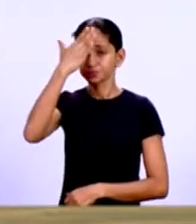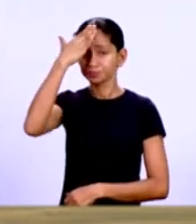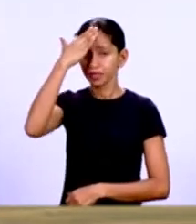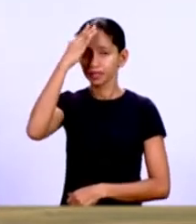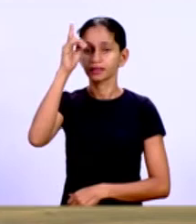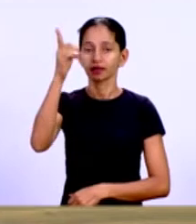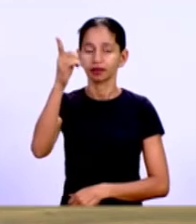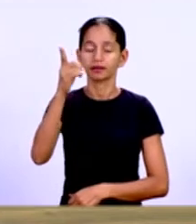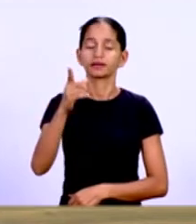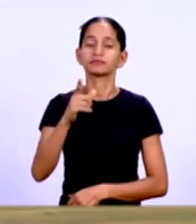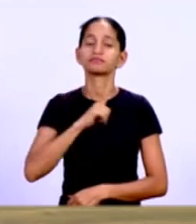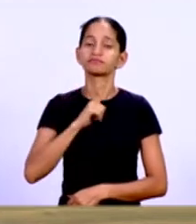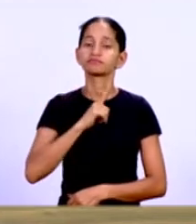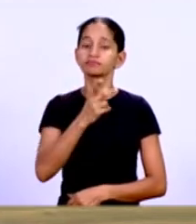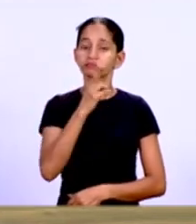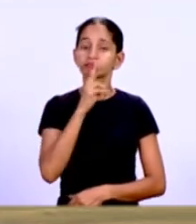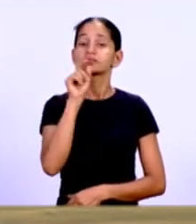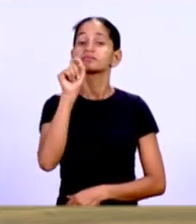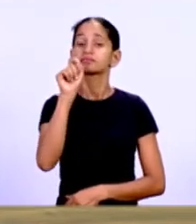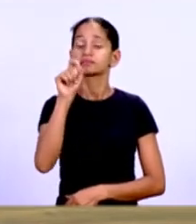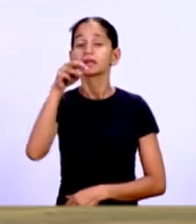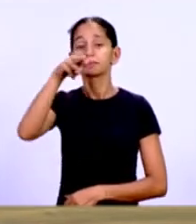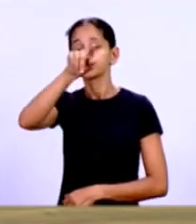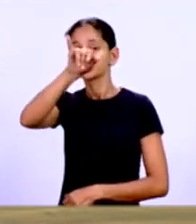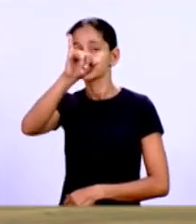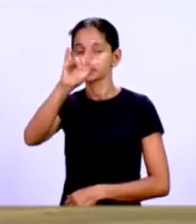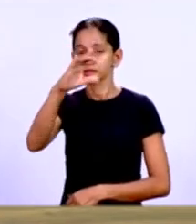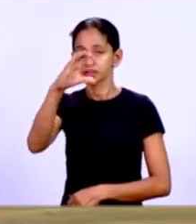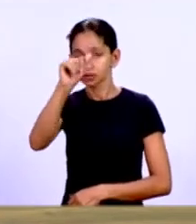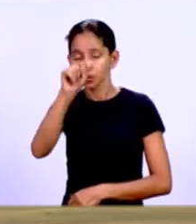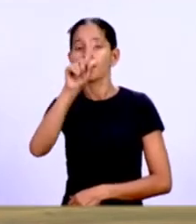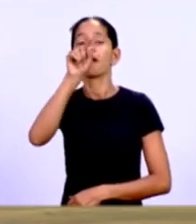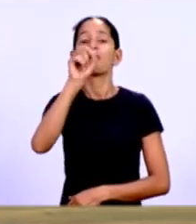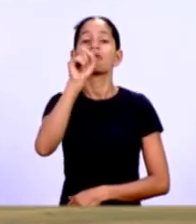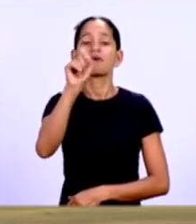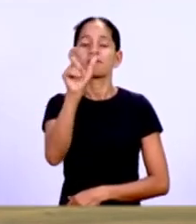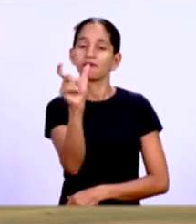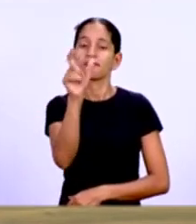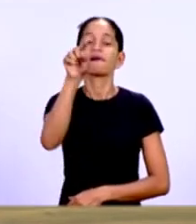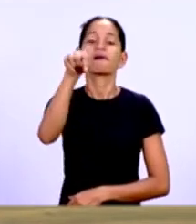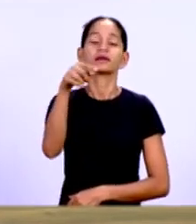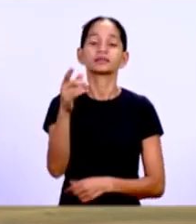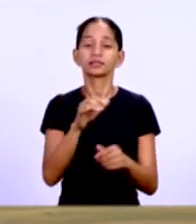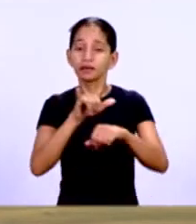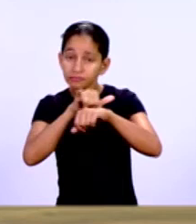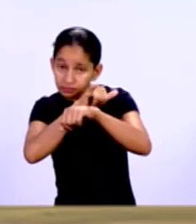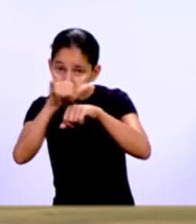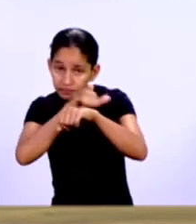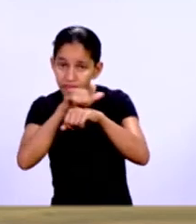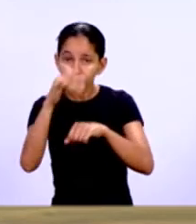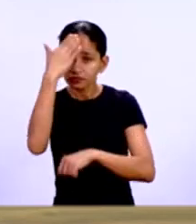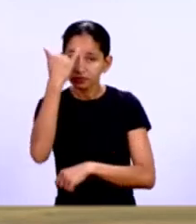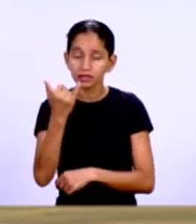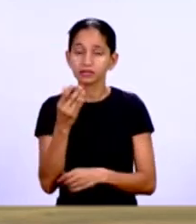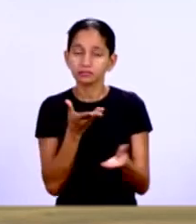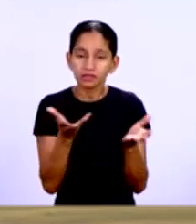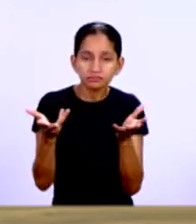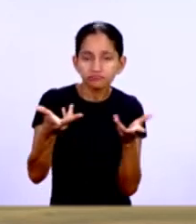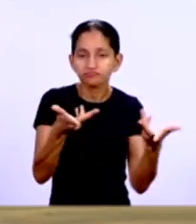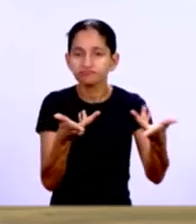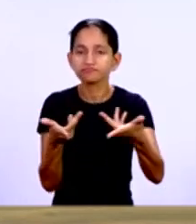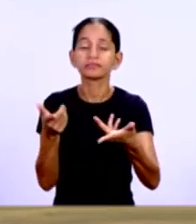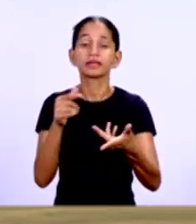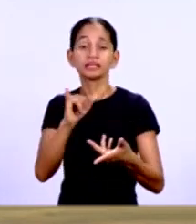Paraná, né, onde eles respondem que mitigação de risco é traçar estratégias para lidar com as situações